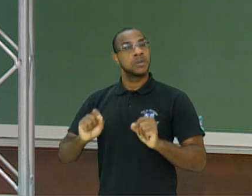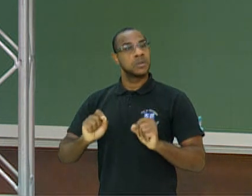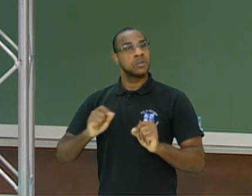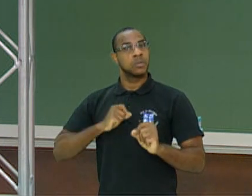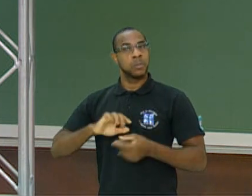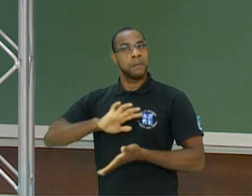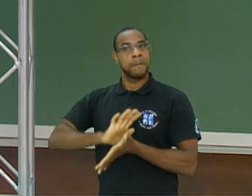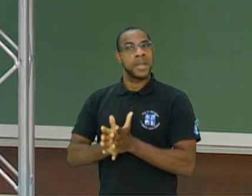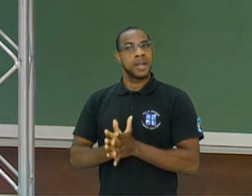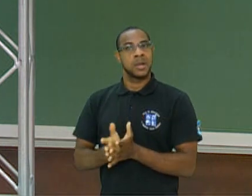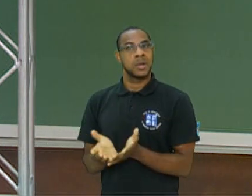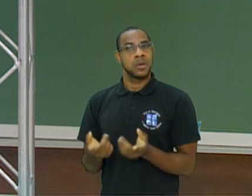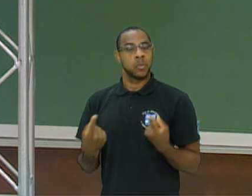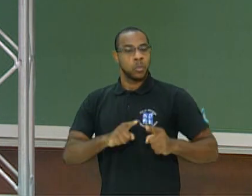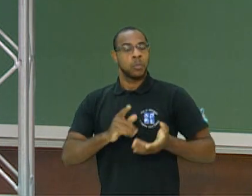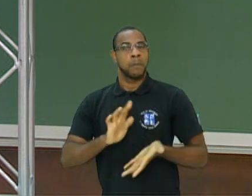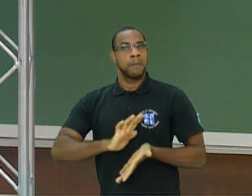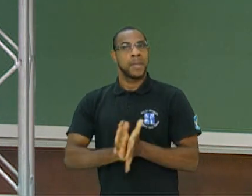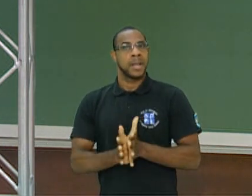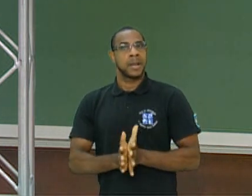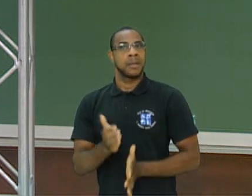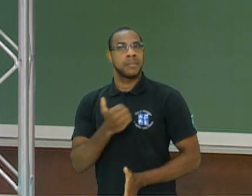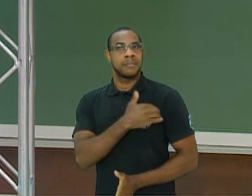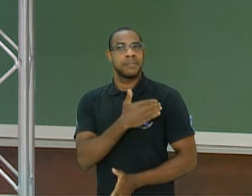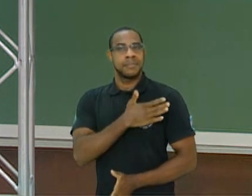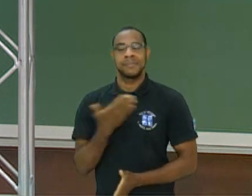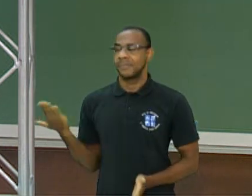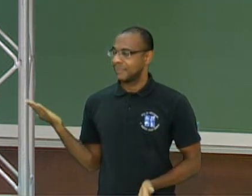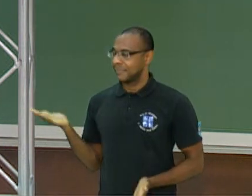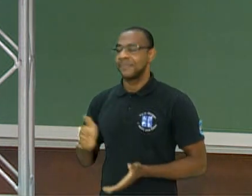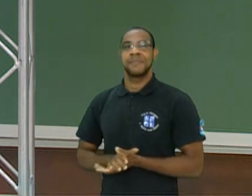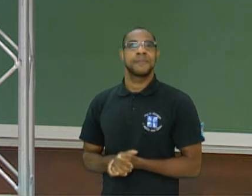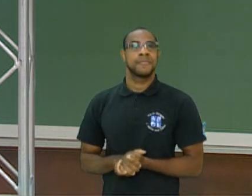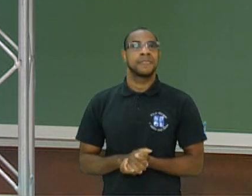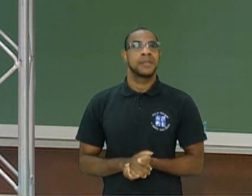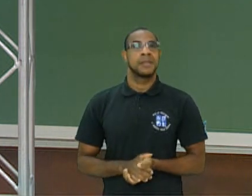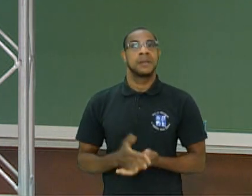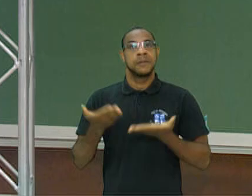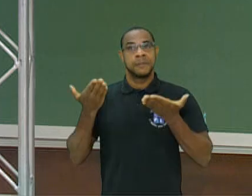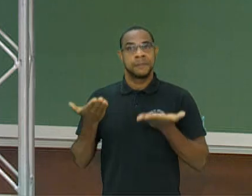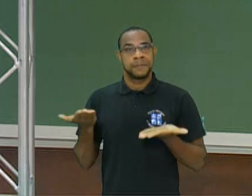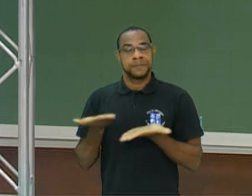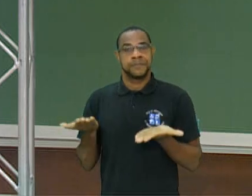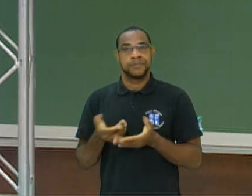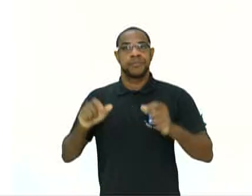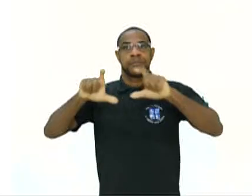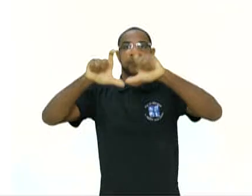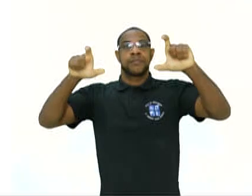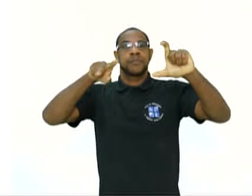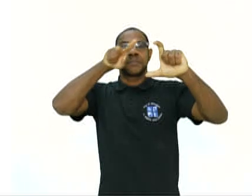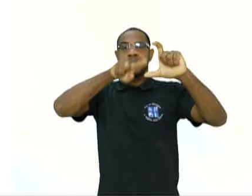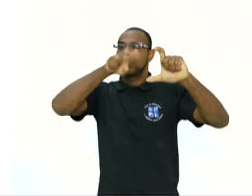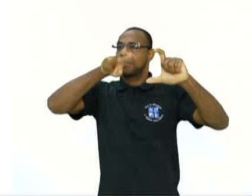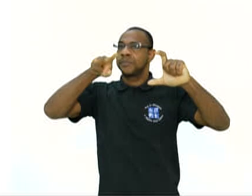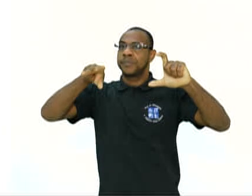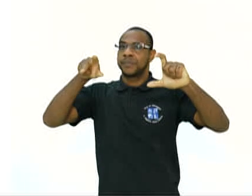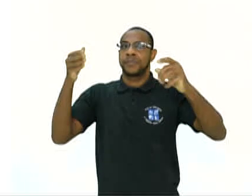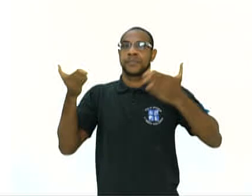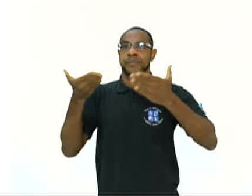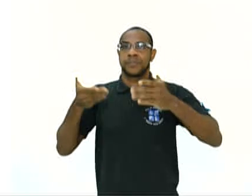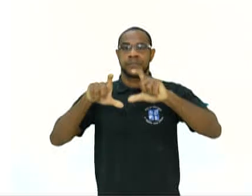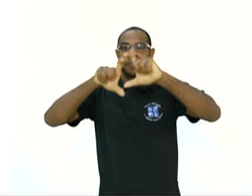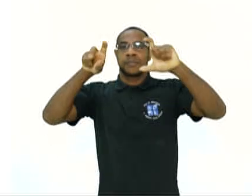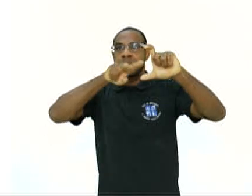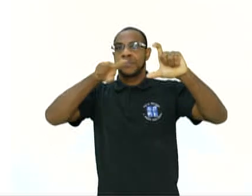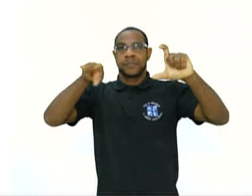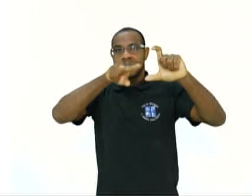o preconceito nos Estados Unidos, ok? Então nós vamos começar, according to the chart, answer the questions. Então nós vamos